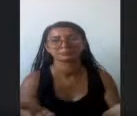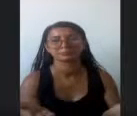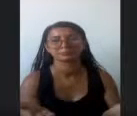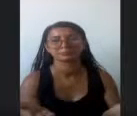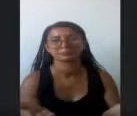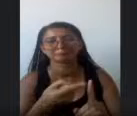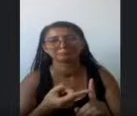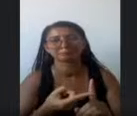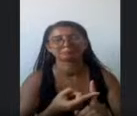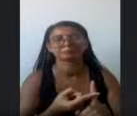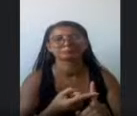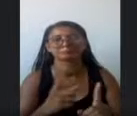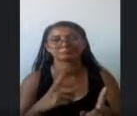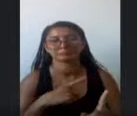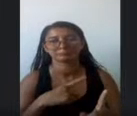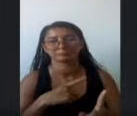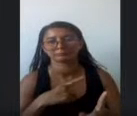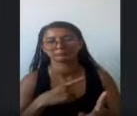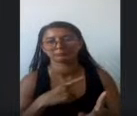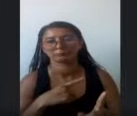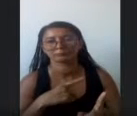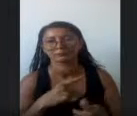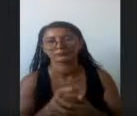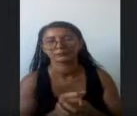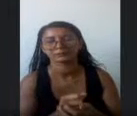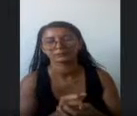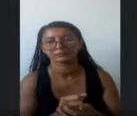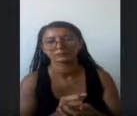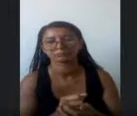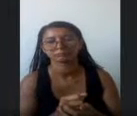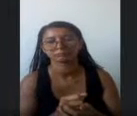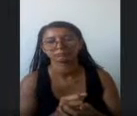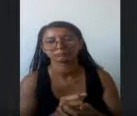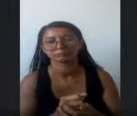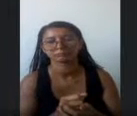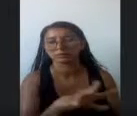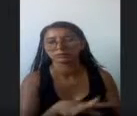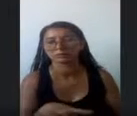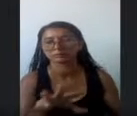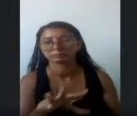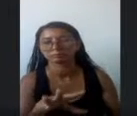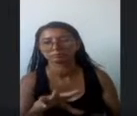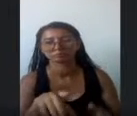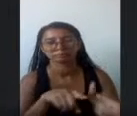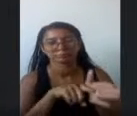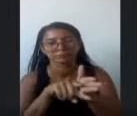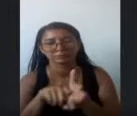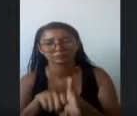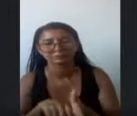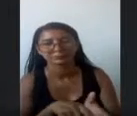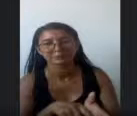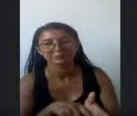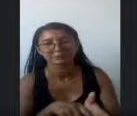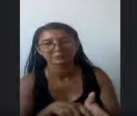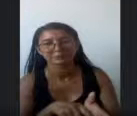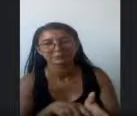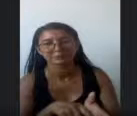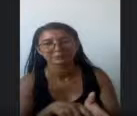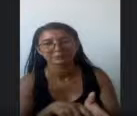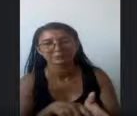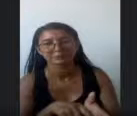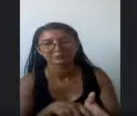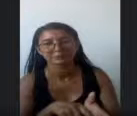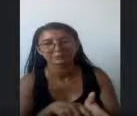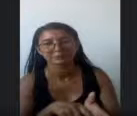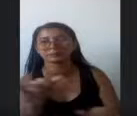gente chega muitas vezes do espaço da academia promovendo pesquisa, a gente também está promovendo o cuidado integral, tirando da